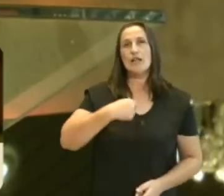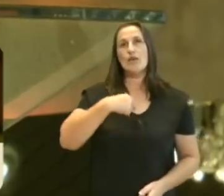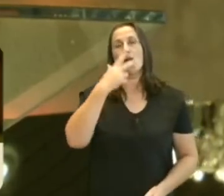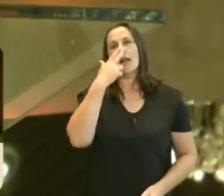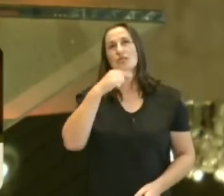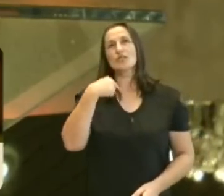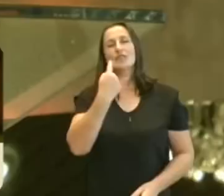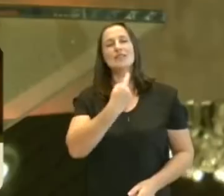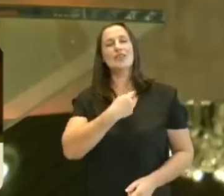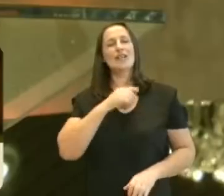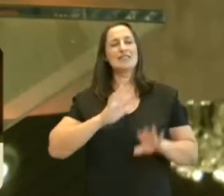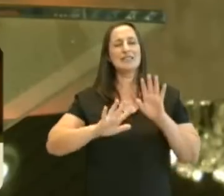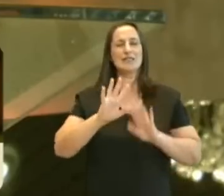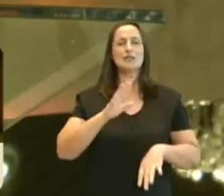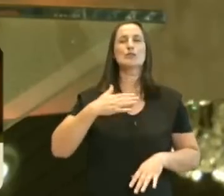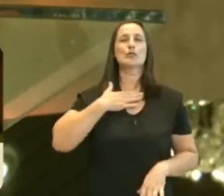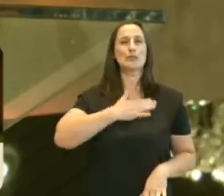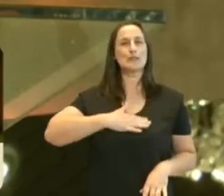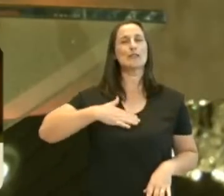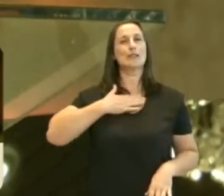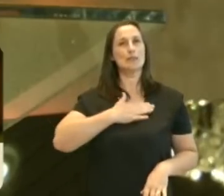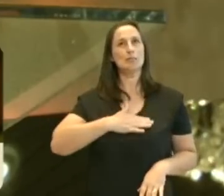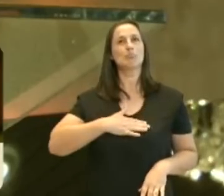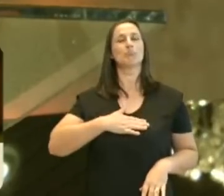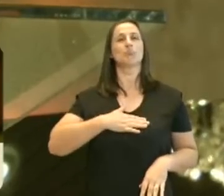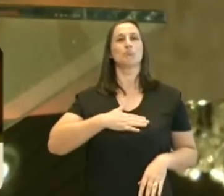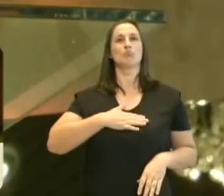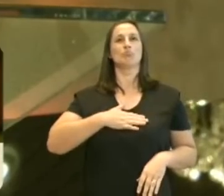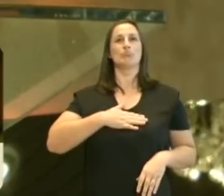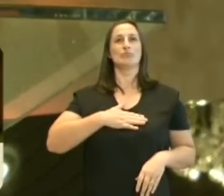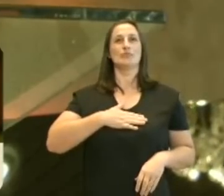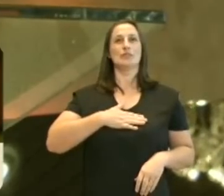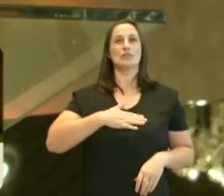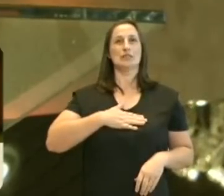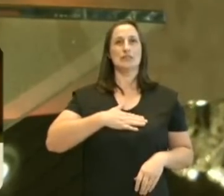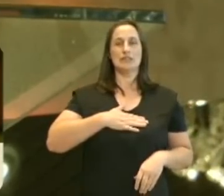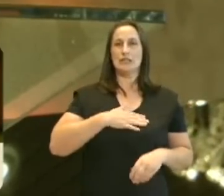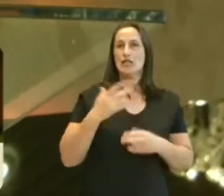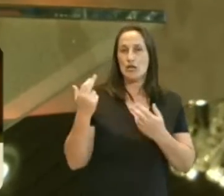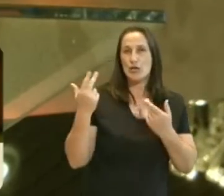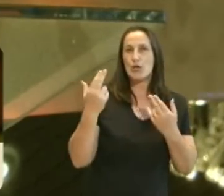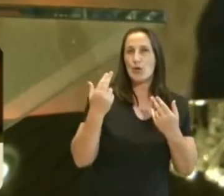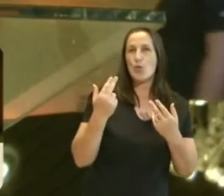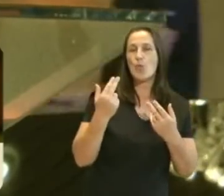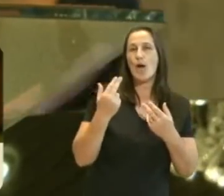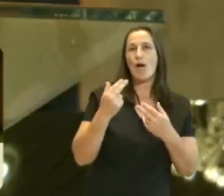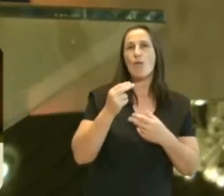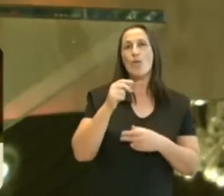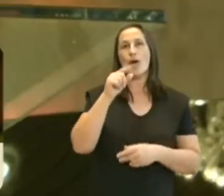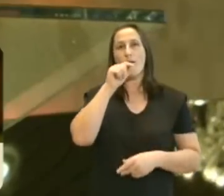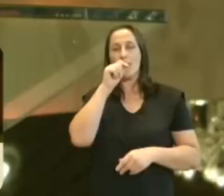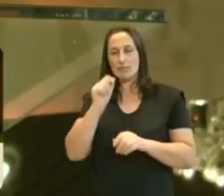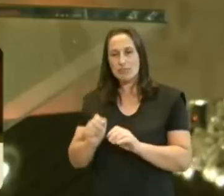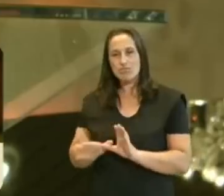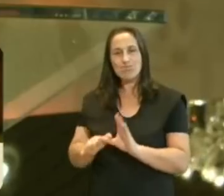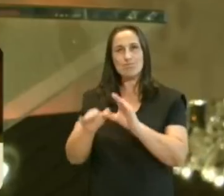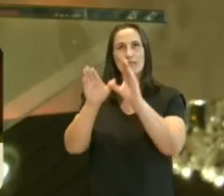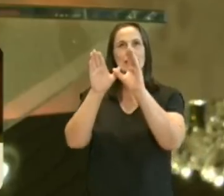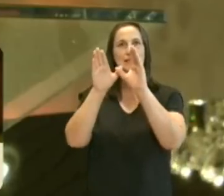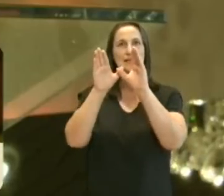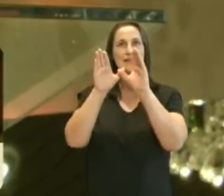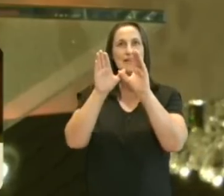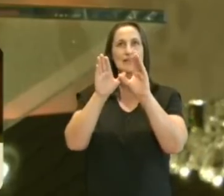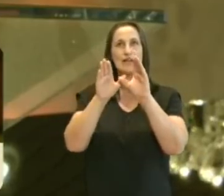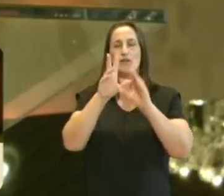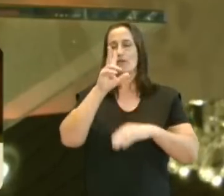lenda, mergulhar nas nossas cinzas para ressurgir fortes e renovados.